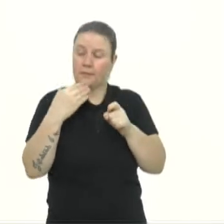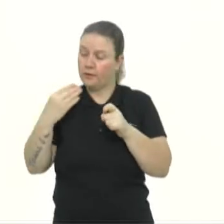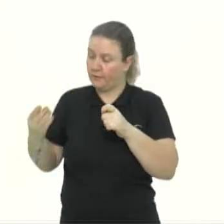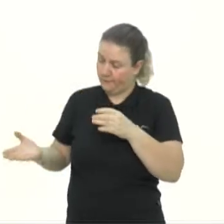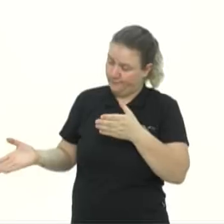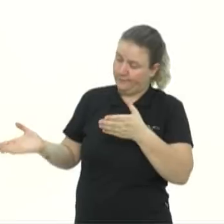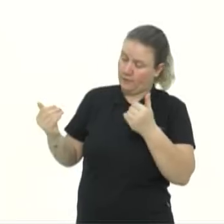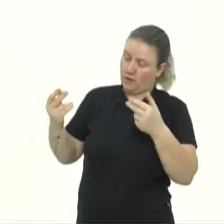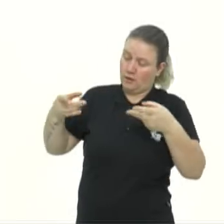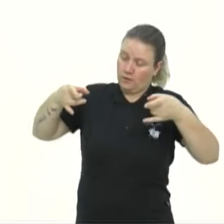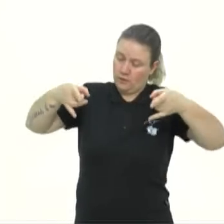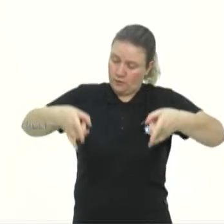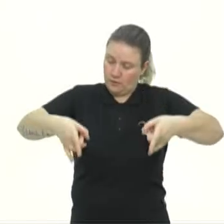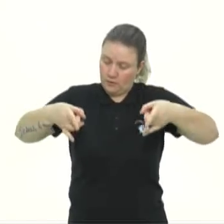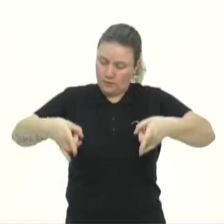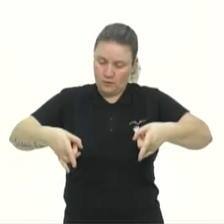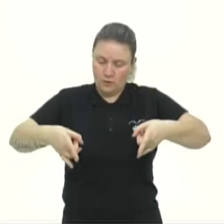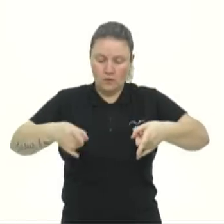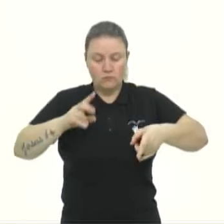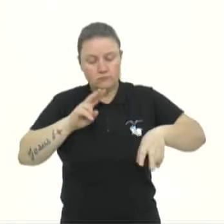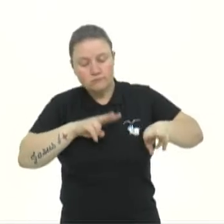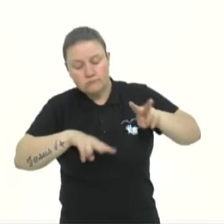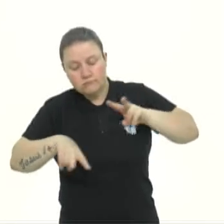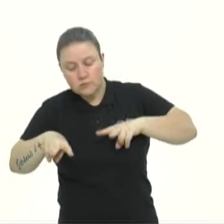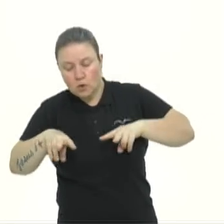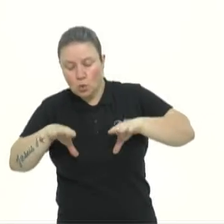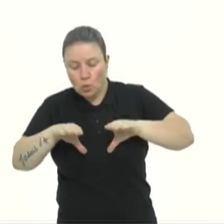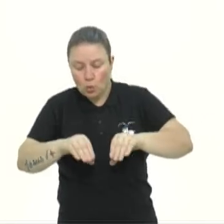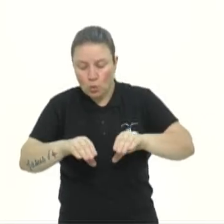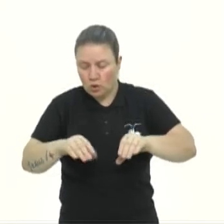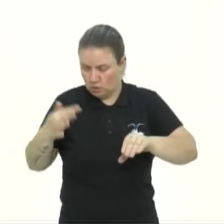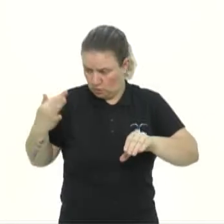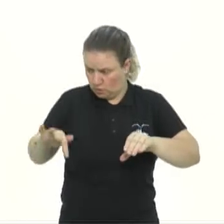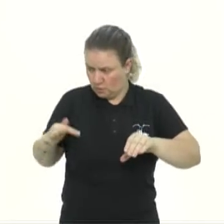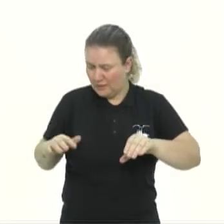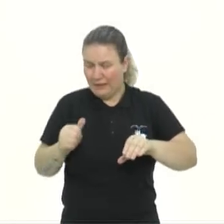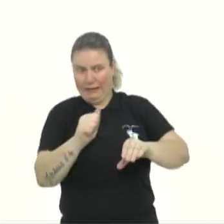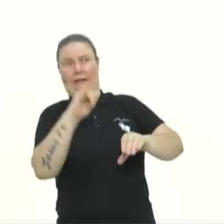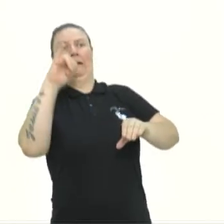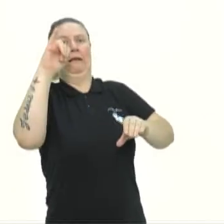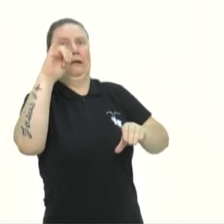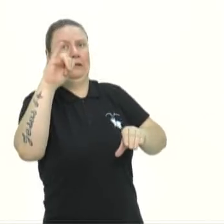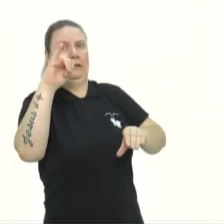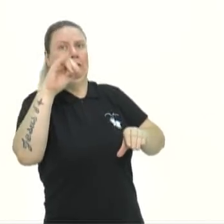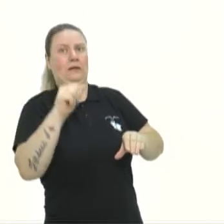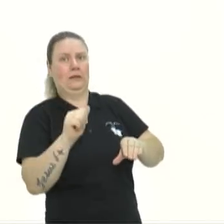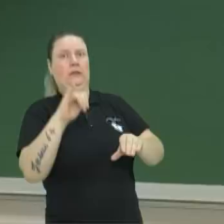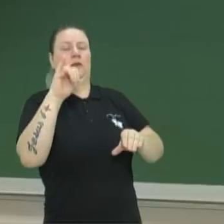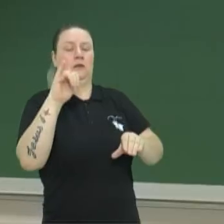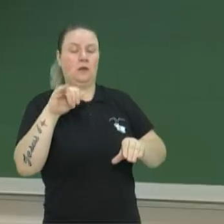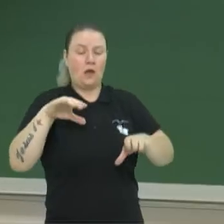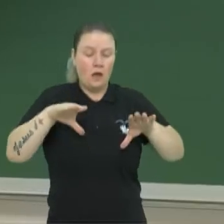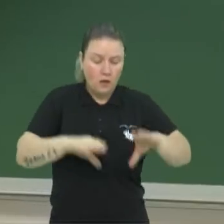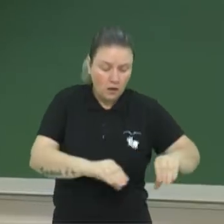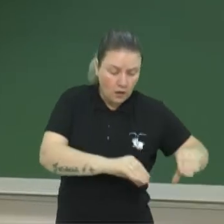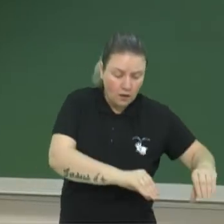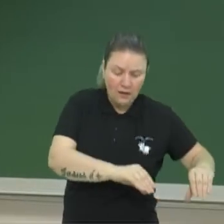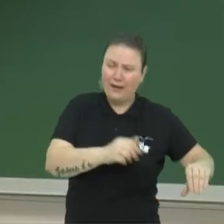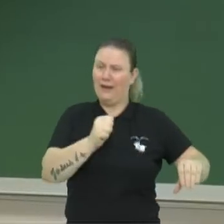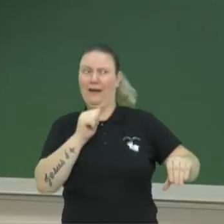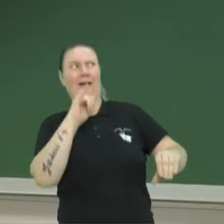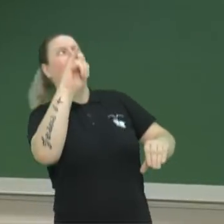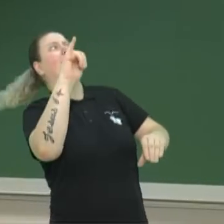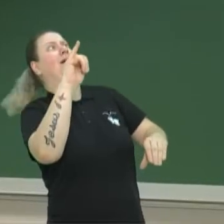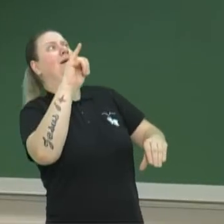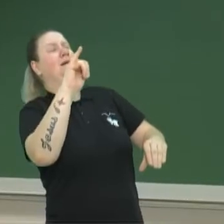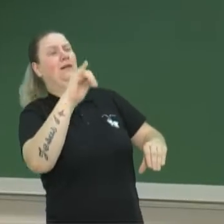na cama e começou a examinar. Dói aqui? Ai! E aqui como é que está?